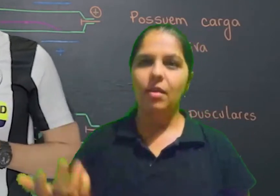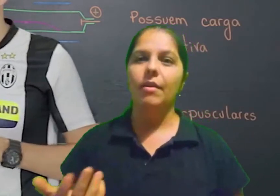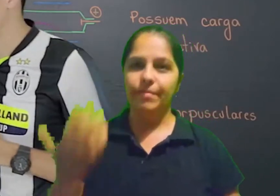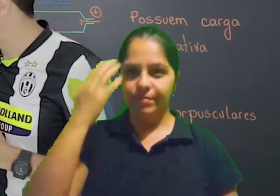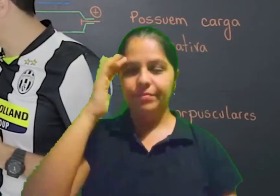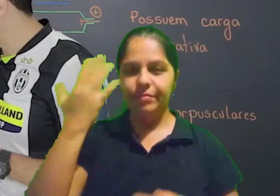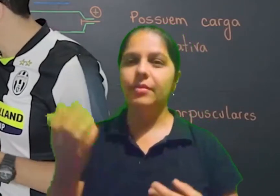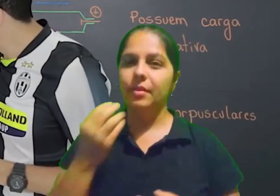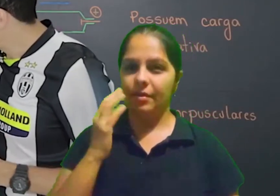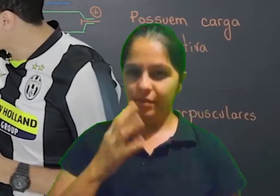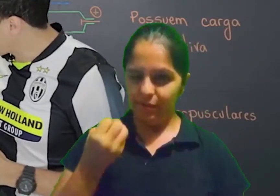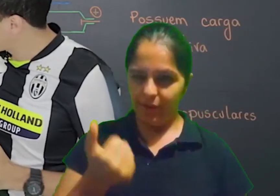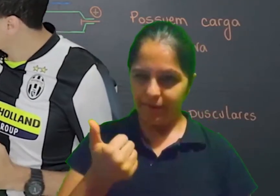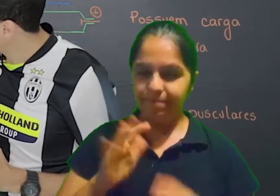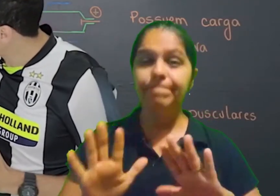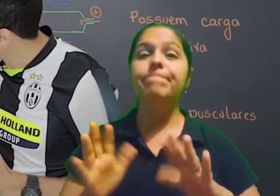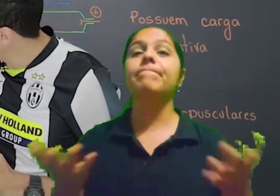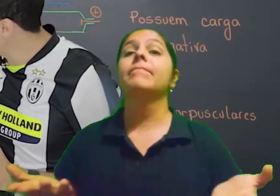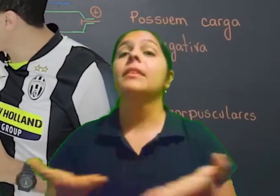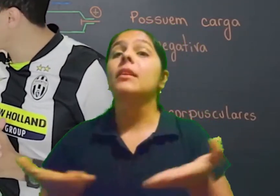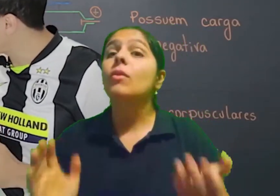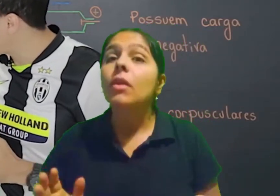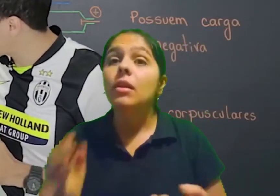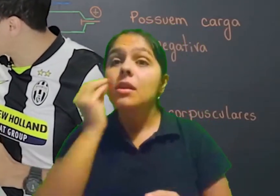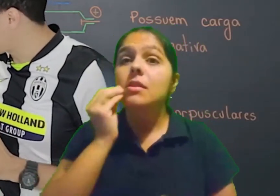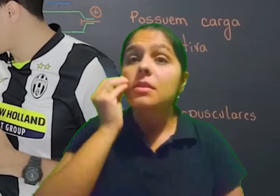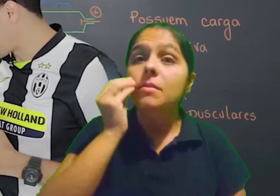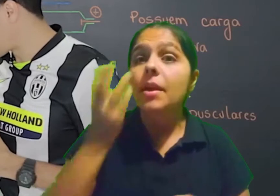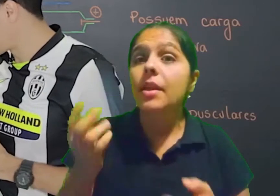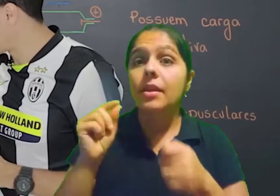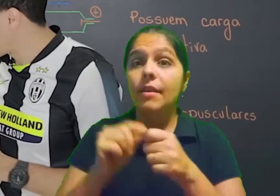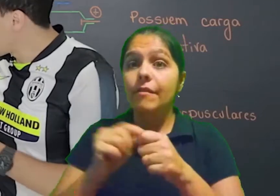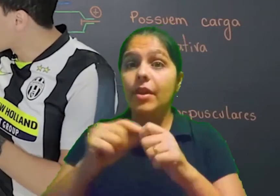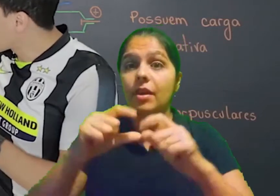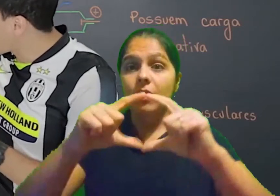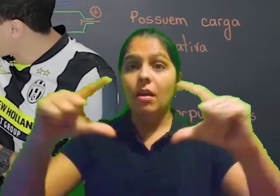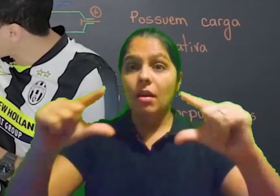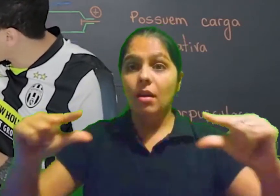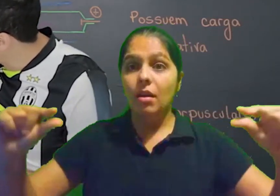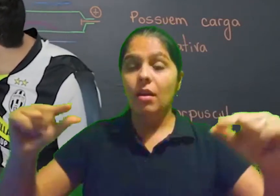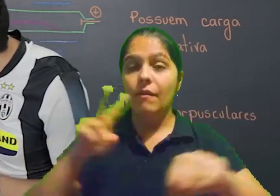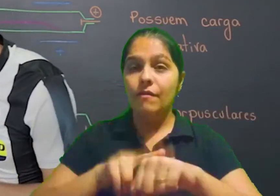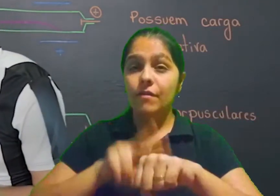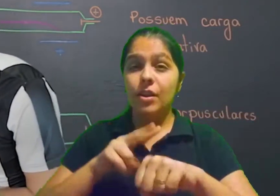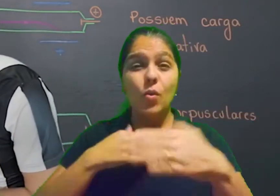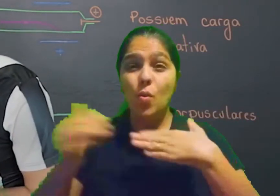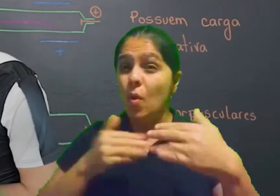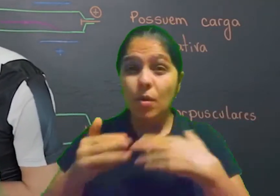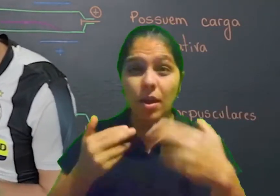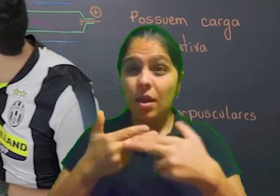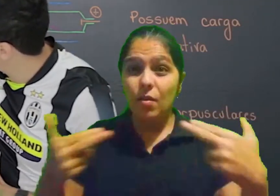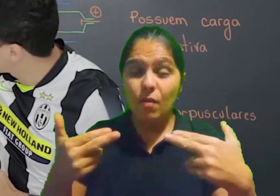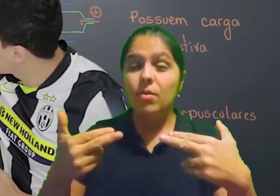de Crookes, beleza? Agora, experiências feitas com essa ampola. Qualquer material